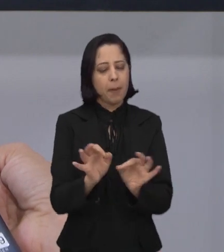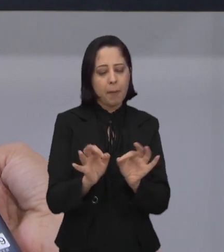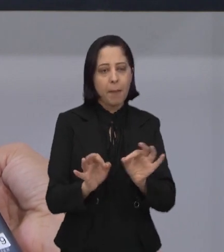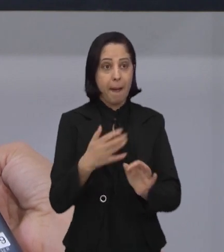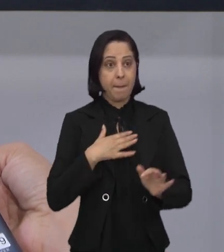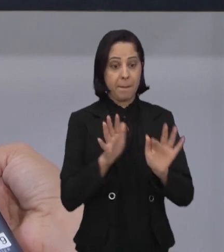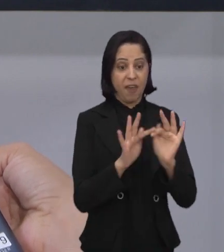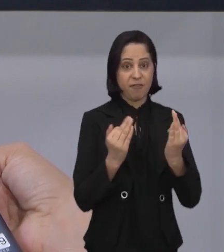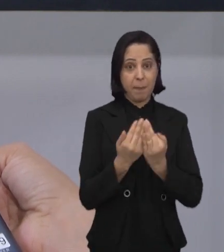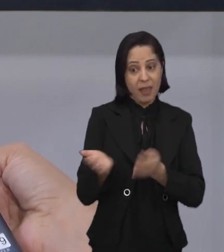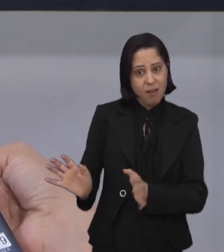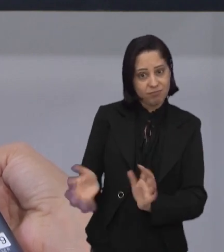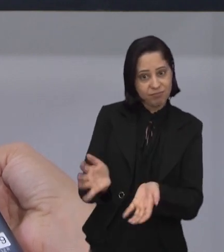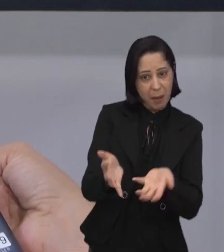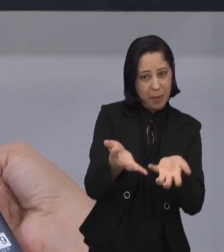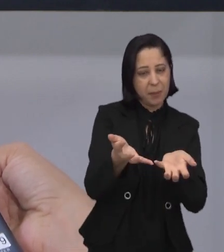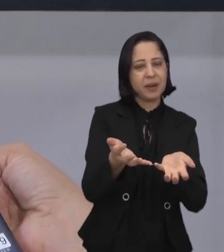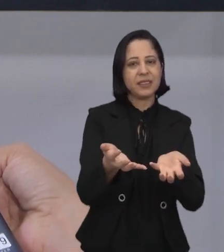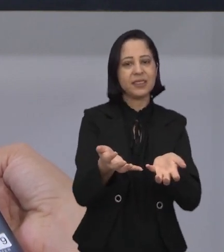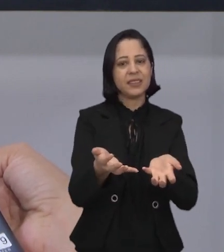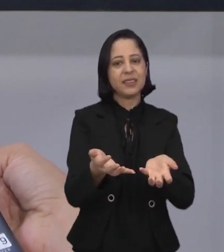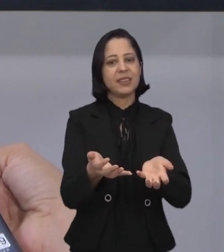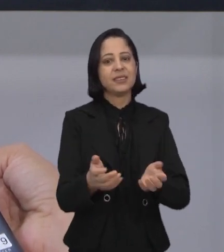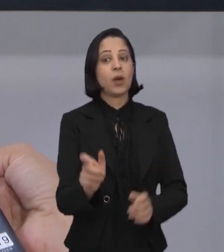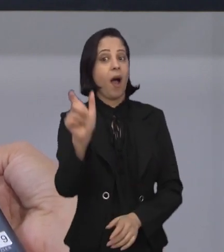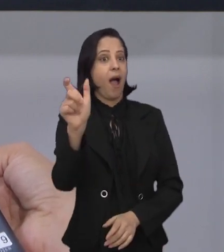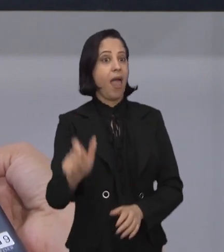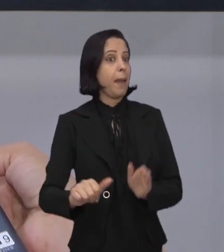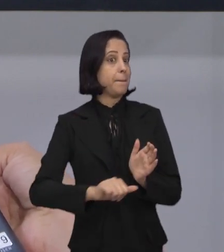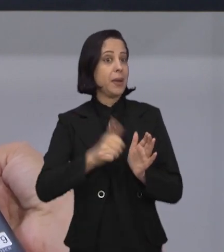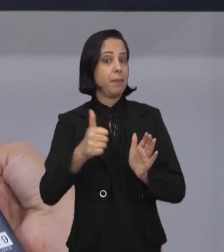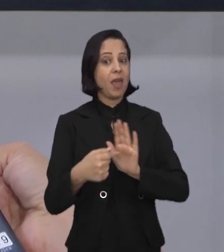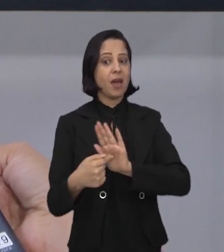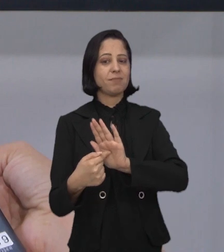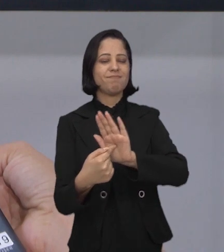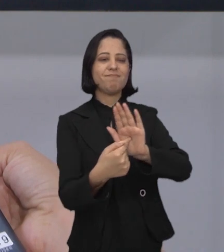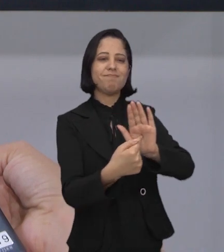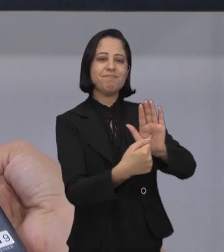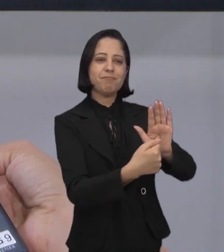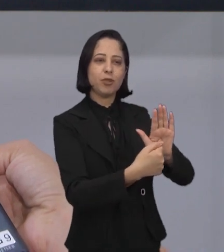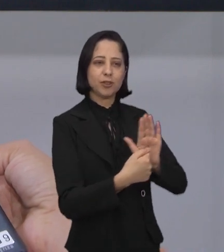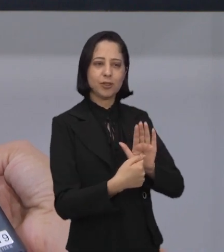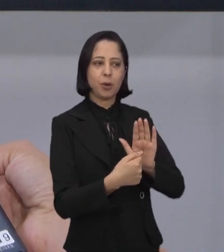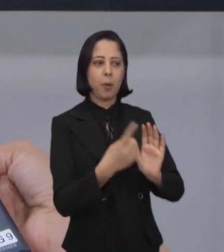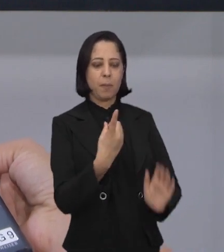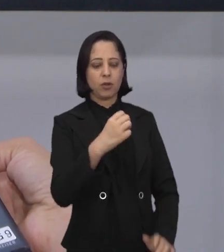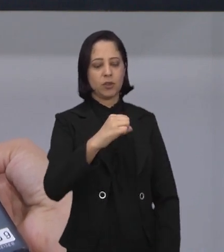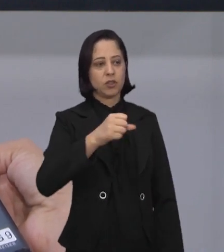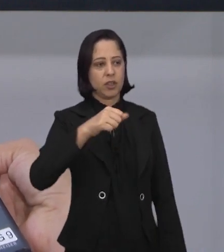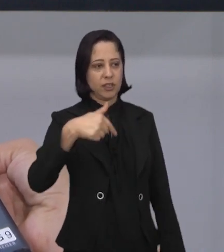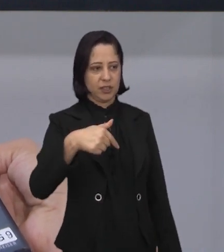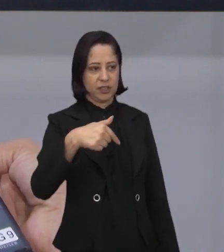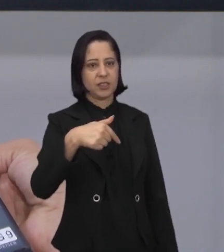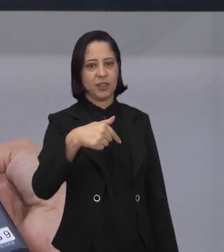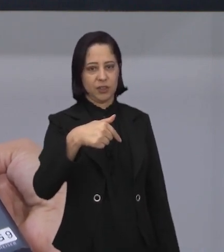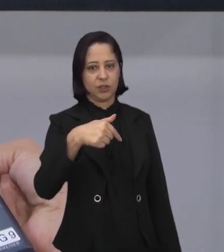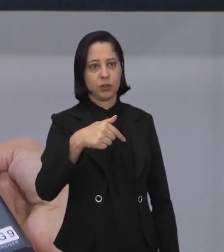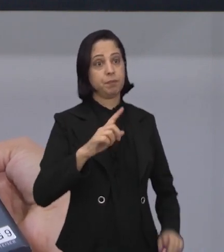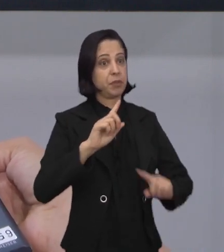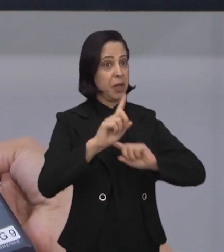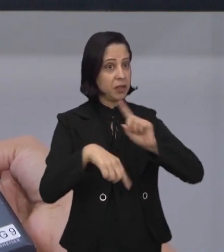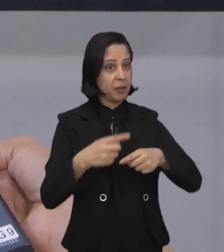retratar São José Antiga. E meu irmão falou, nossa, a gente poderia fazer isso. E minha mãe relutou muito de fazer, mas a gente conseguiu